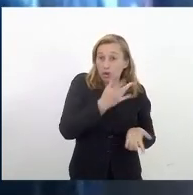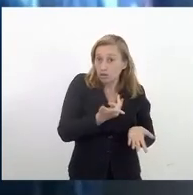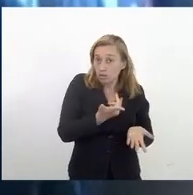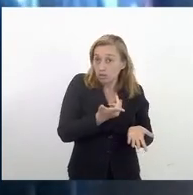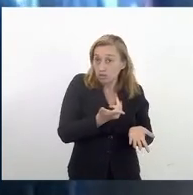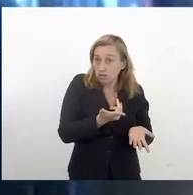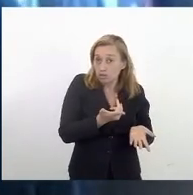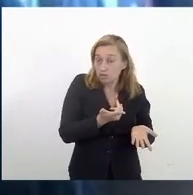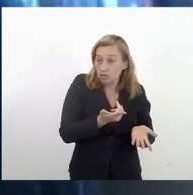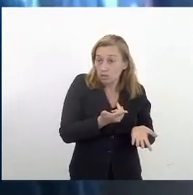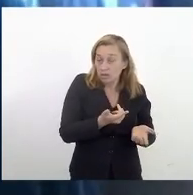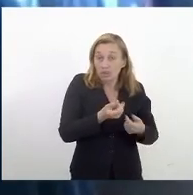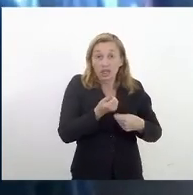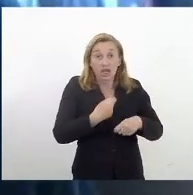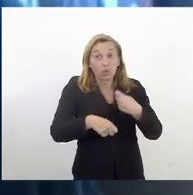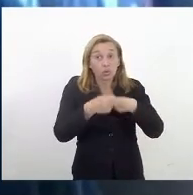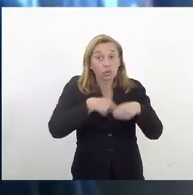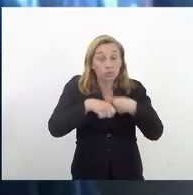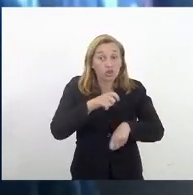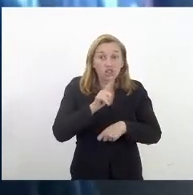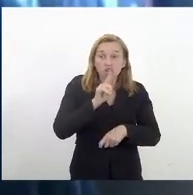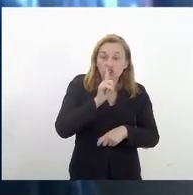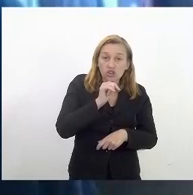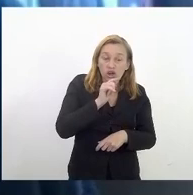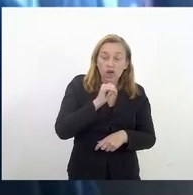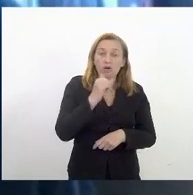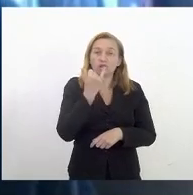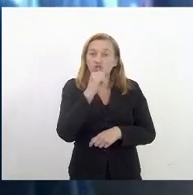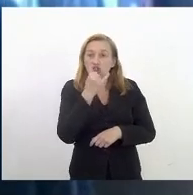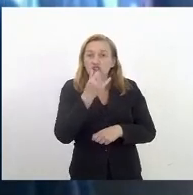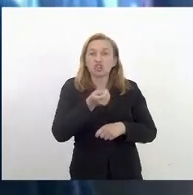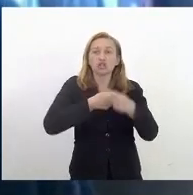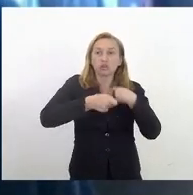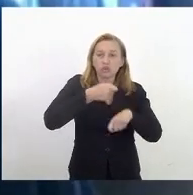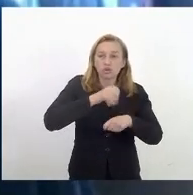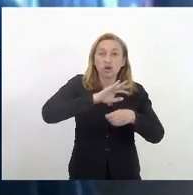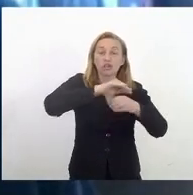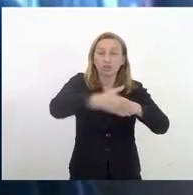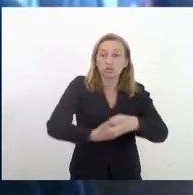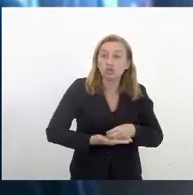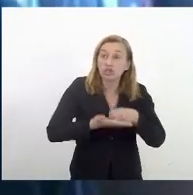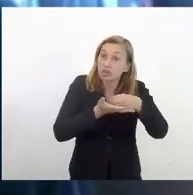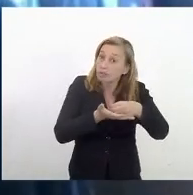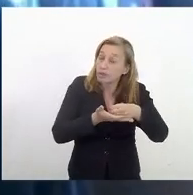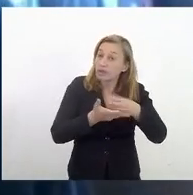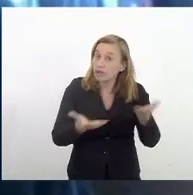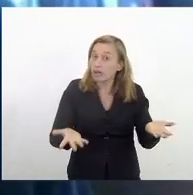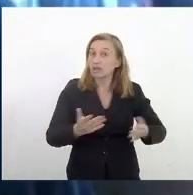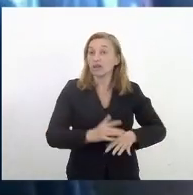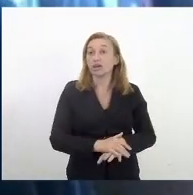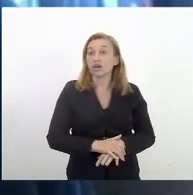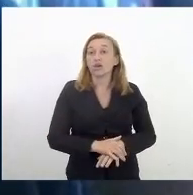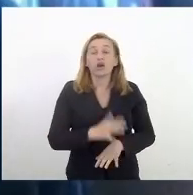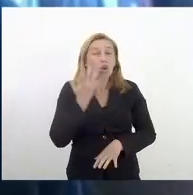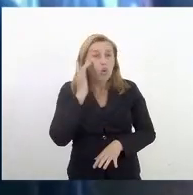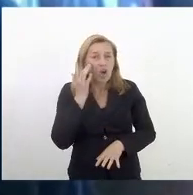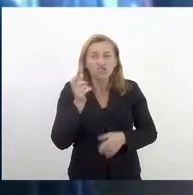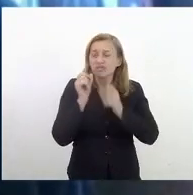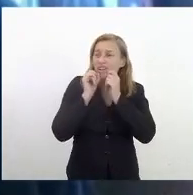vai fazer economia de água economia de energia a questão da sustentabilidade e eu acho que a a crítica